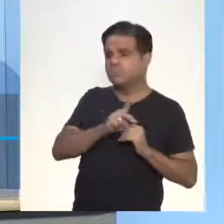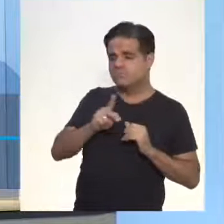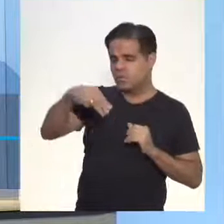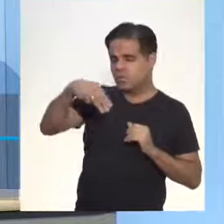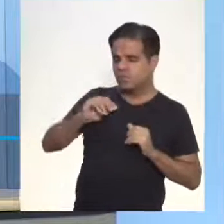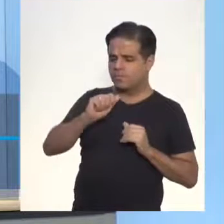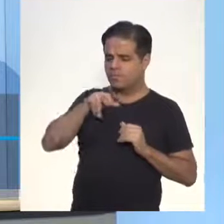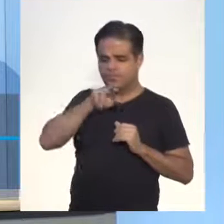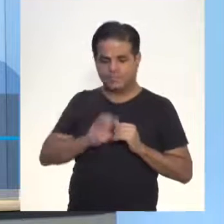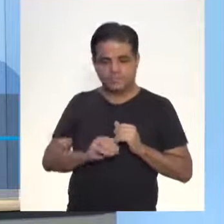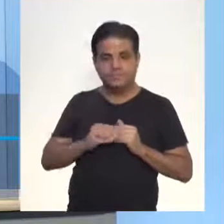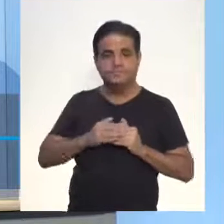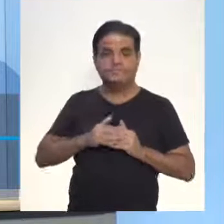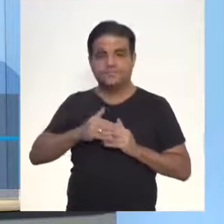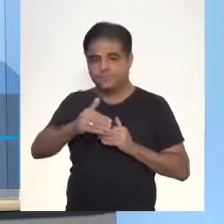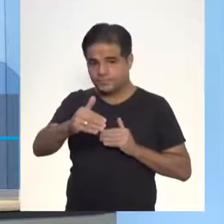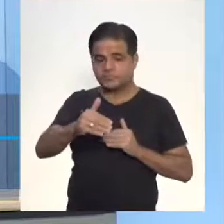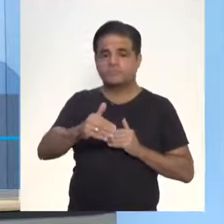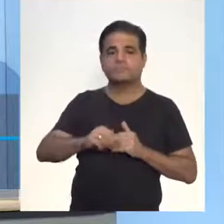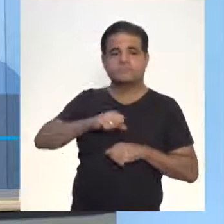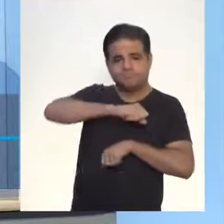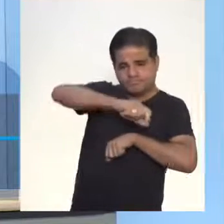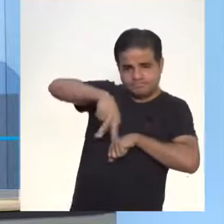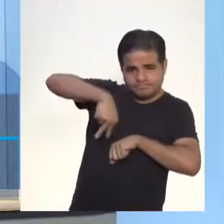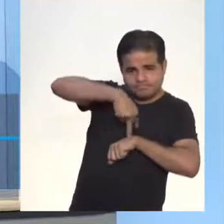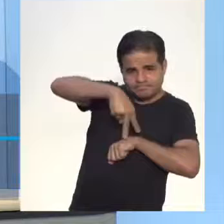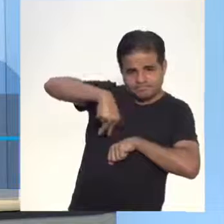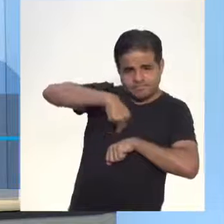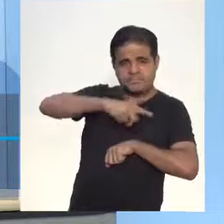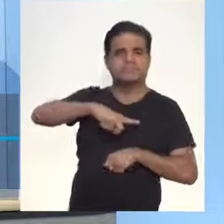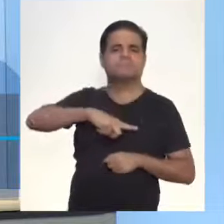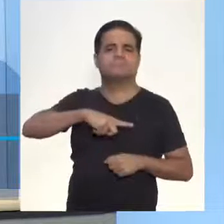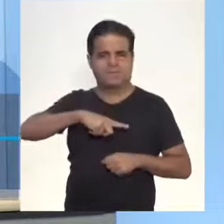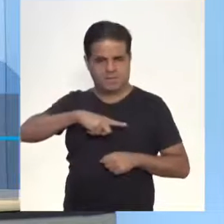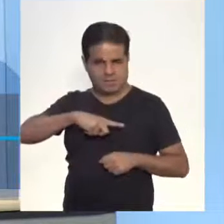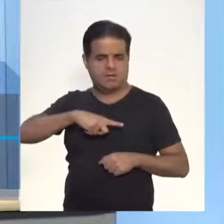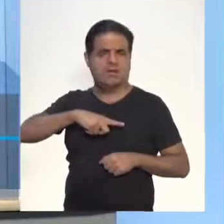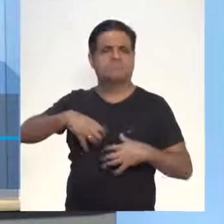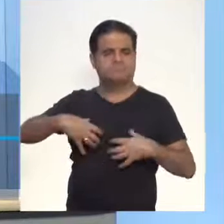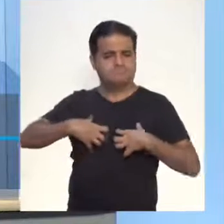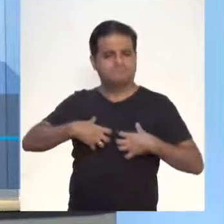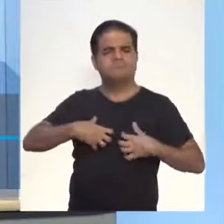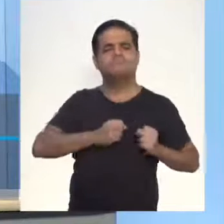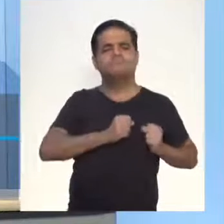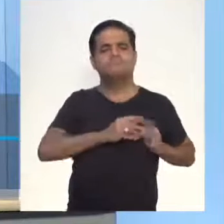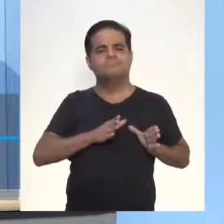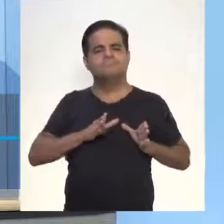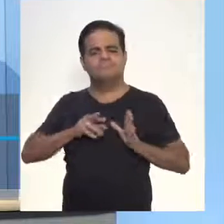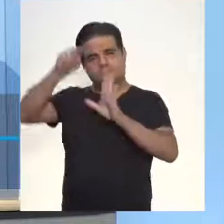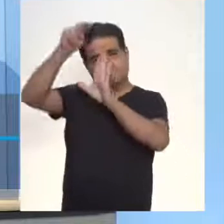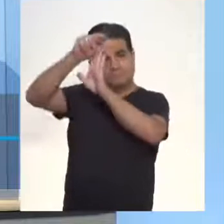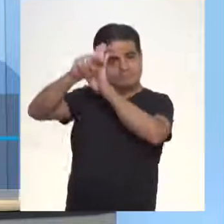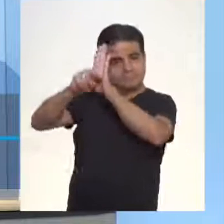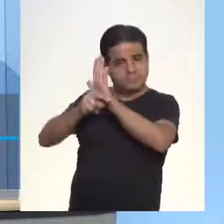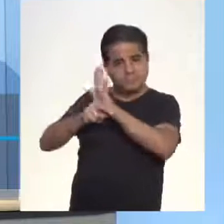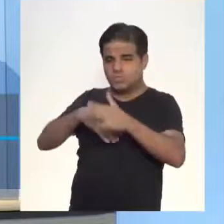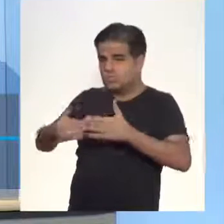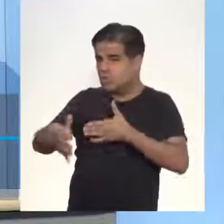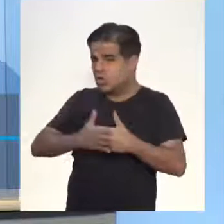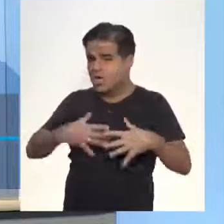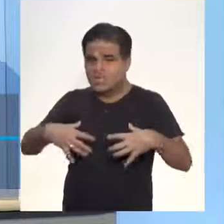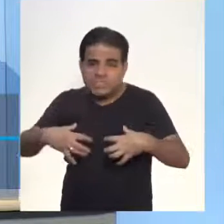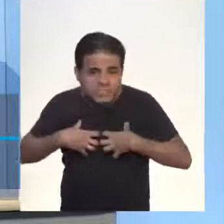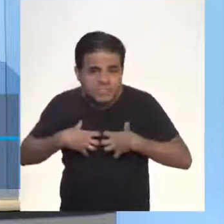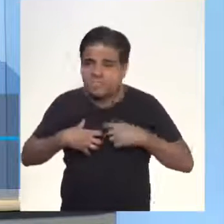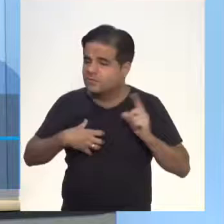do roteiro, né? Então, assim, uma dança, ela tem um ritmo, ela tem uma sequência, ela tem um roteiro, não é de qualquer forma.